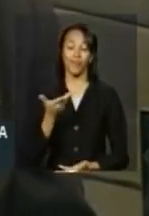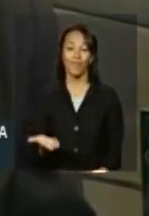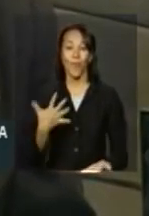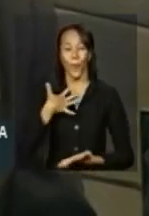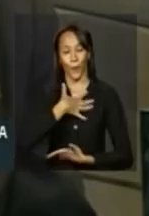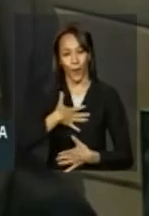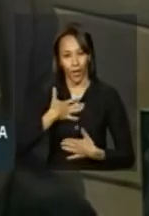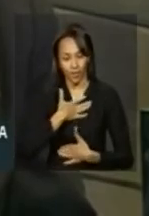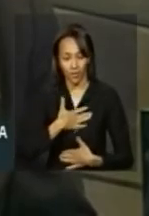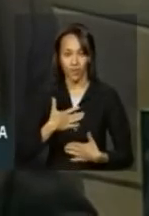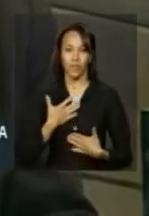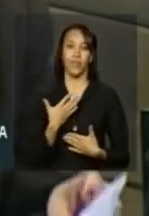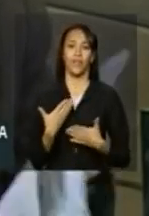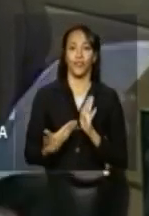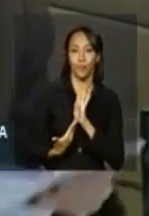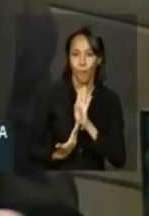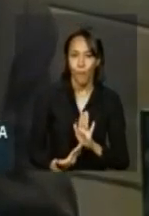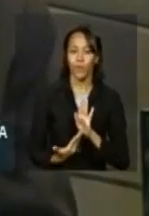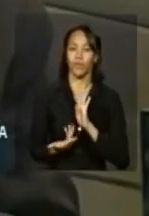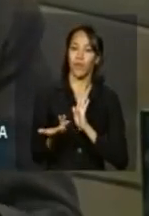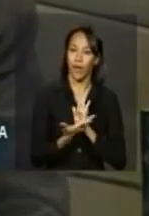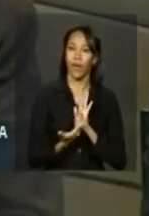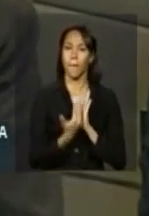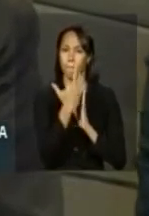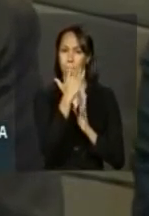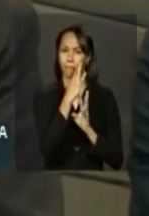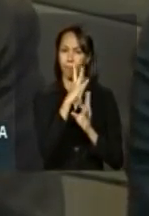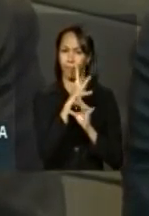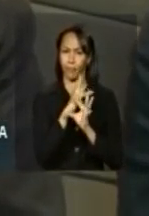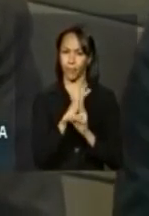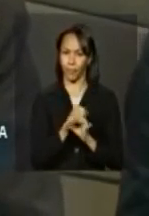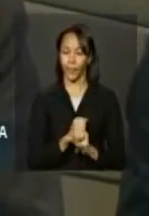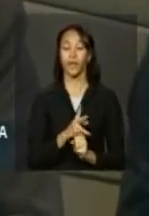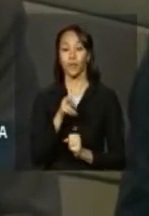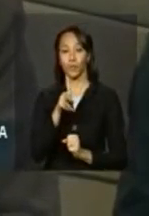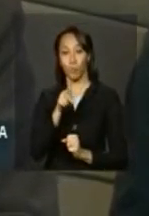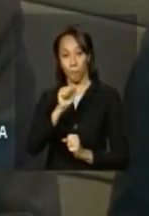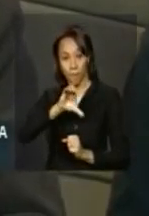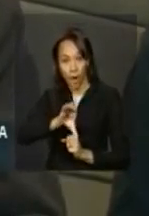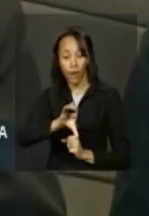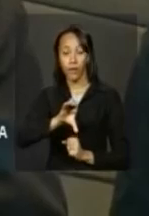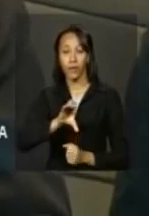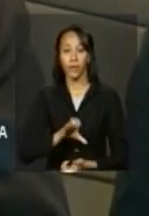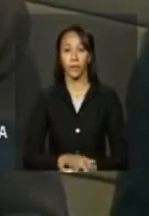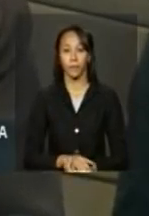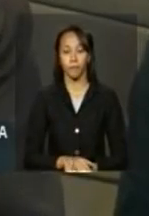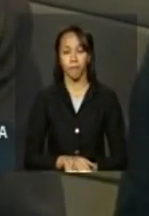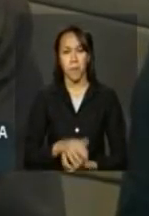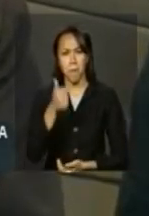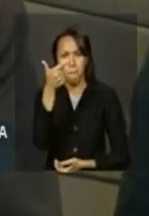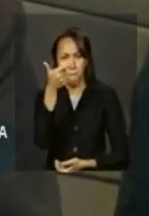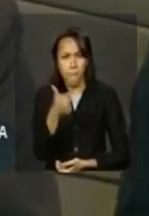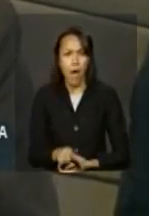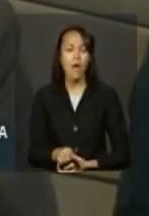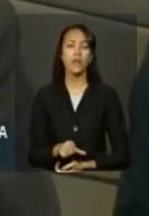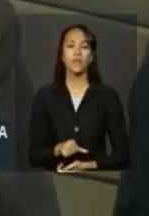de apresentar os dados globais do PAC e que, mais uma